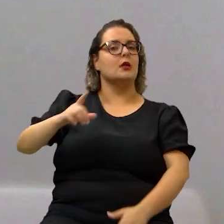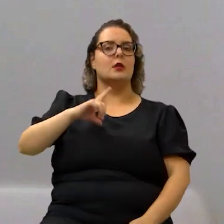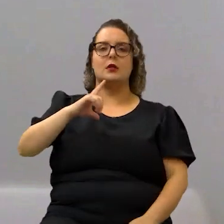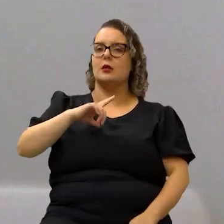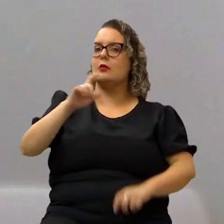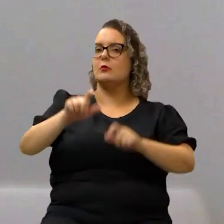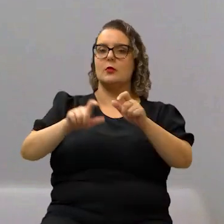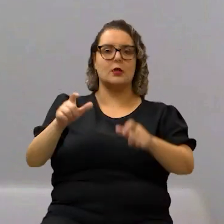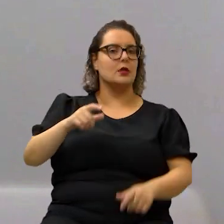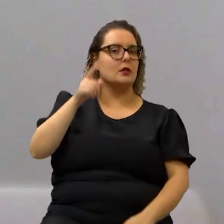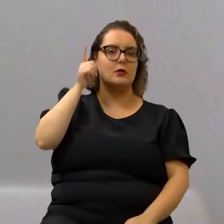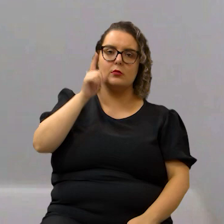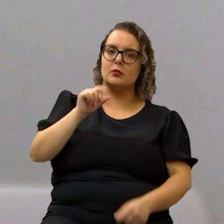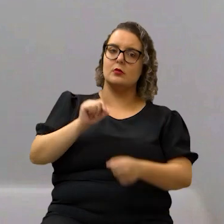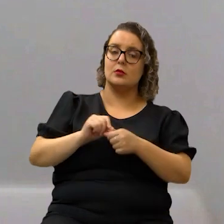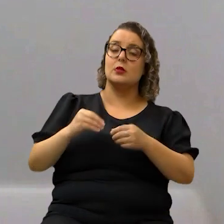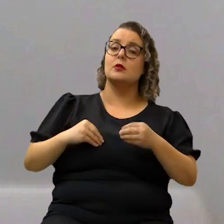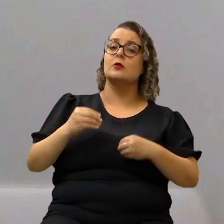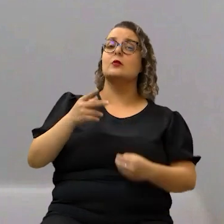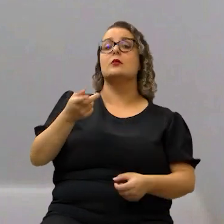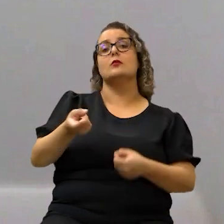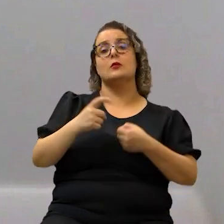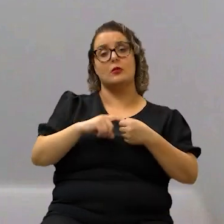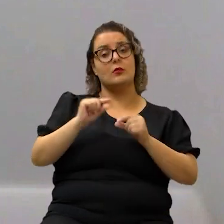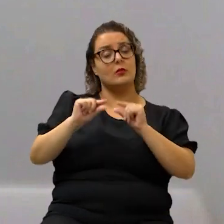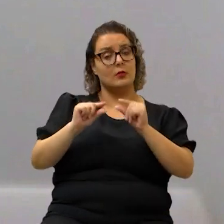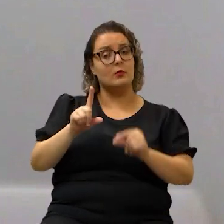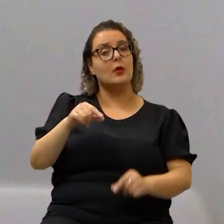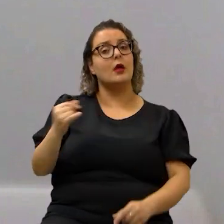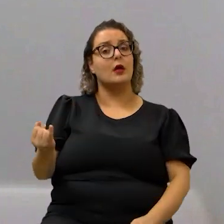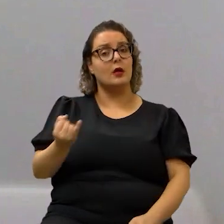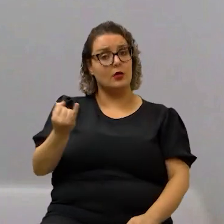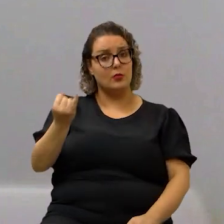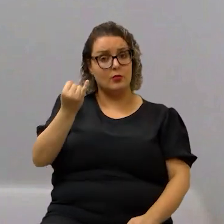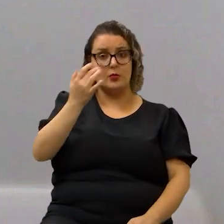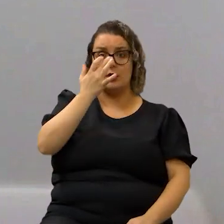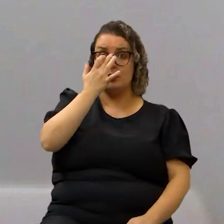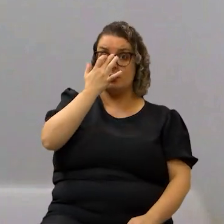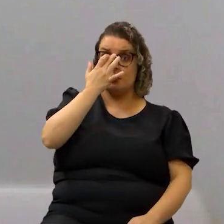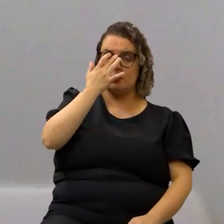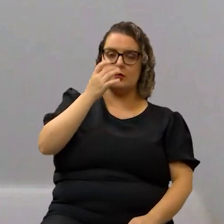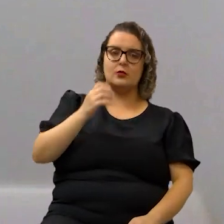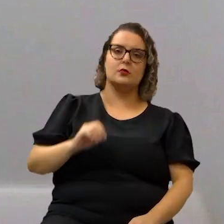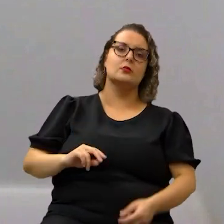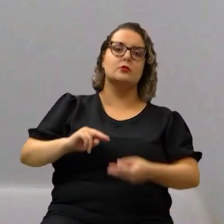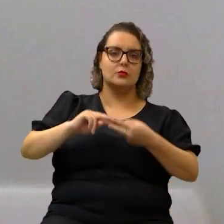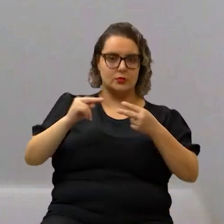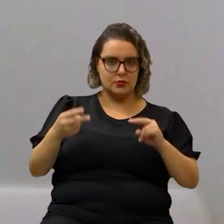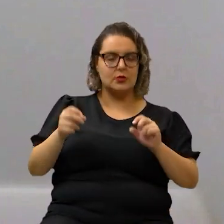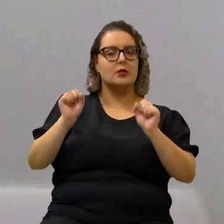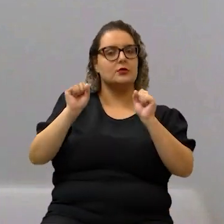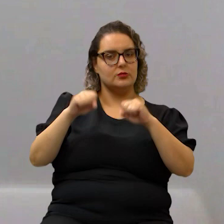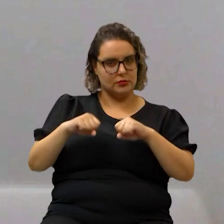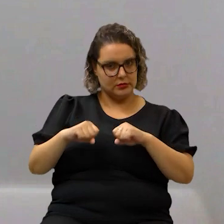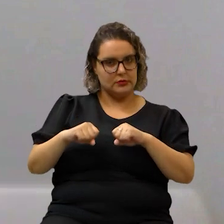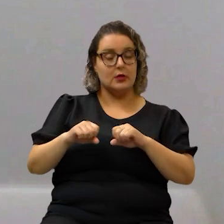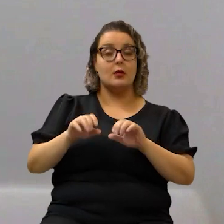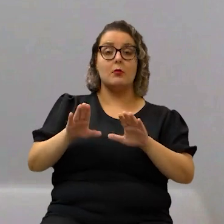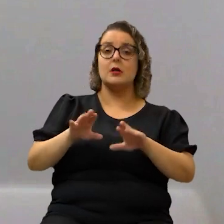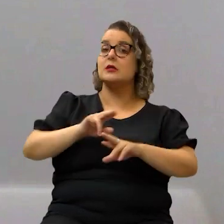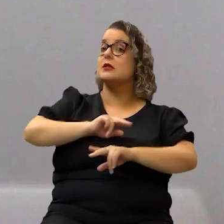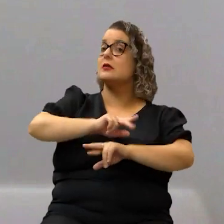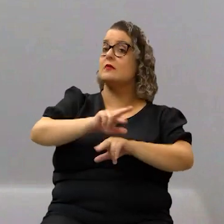não conseguem fazer esses exames. Então eu volto um pouco. É importante a questão dos painéis genéticos, mas a gente tem muita